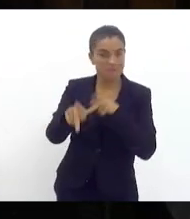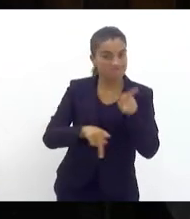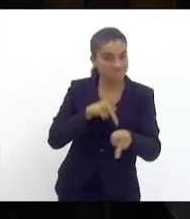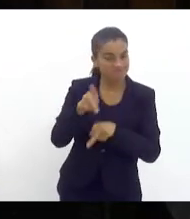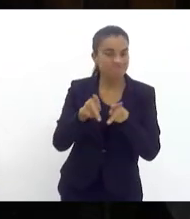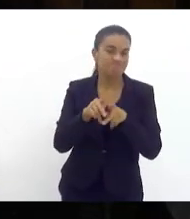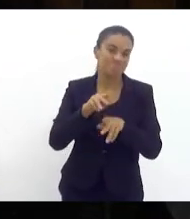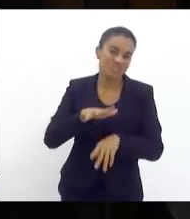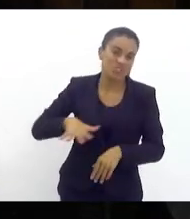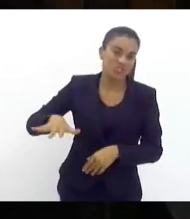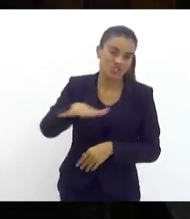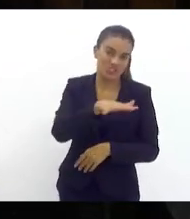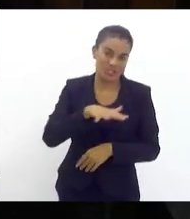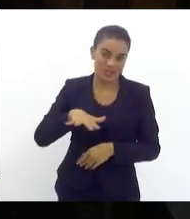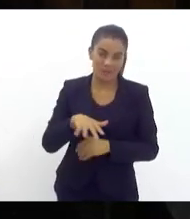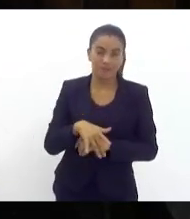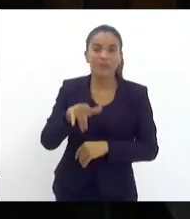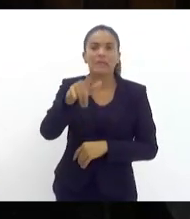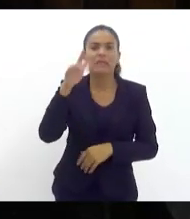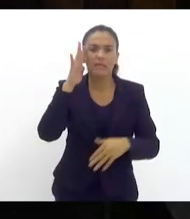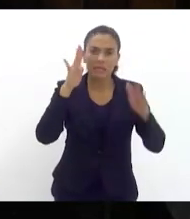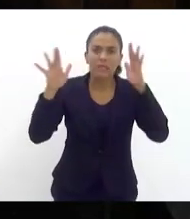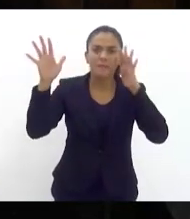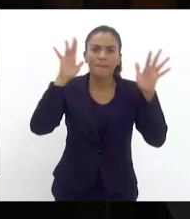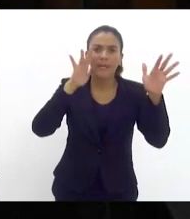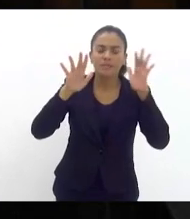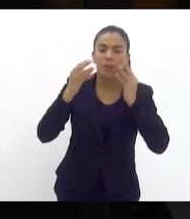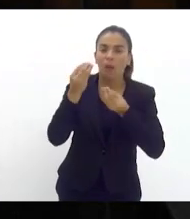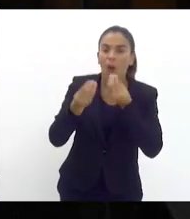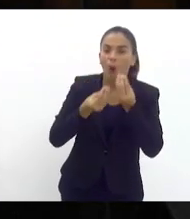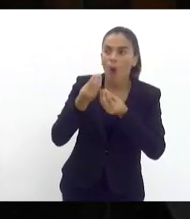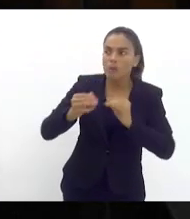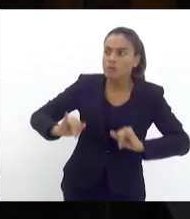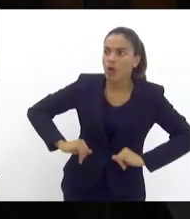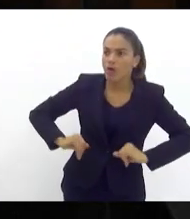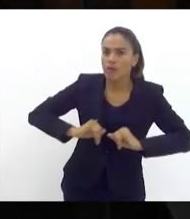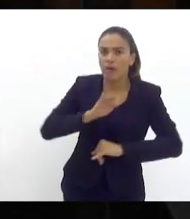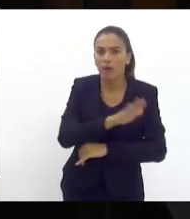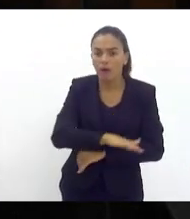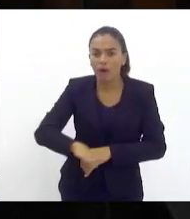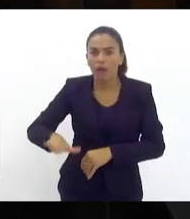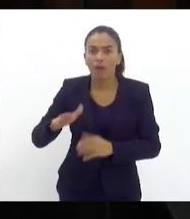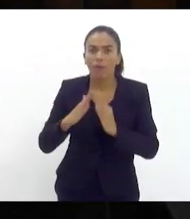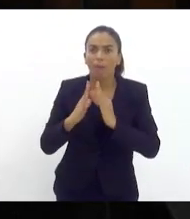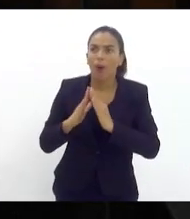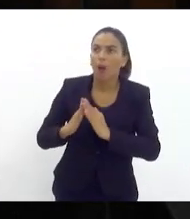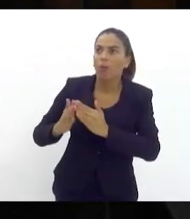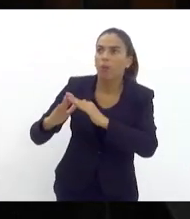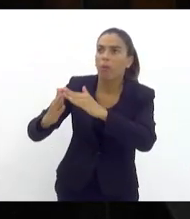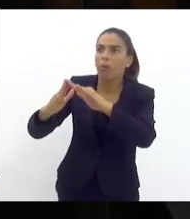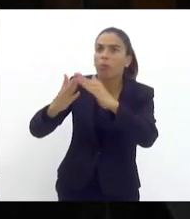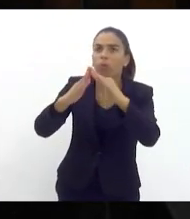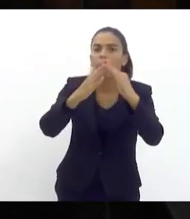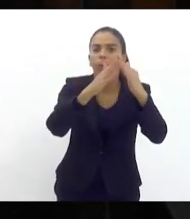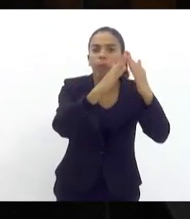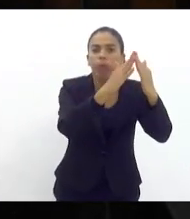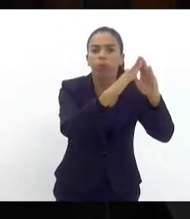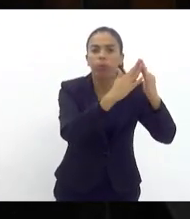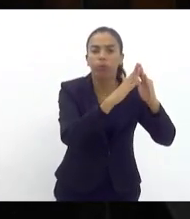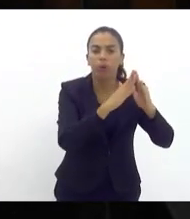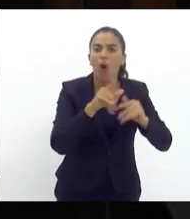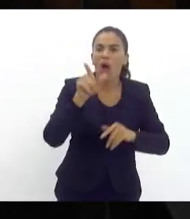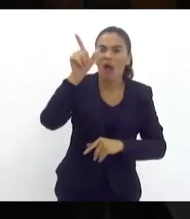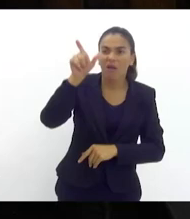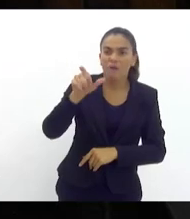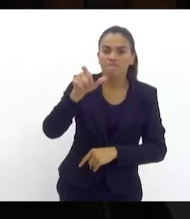geral imagina como se deve sofrer uma criança que mora numa comunidade baixa renda numa favela onde aquele